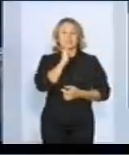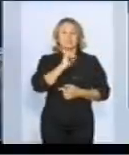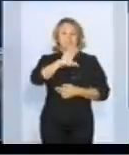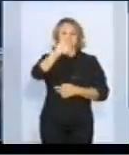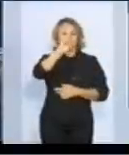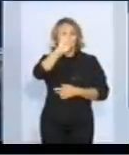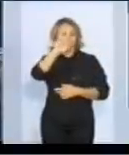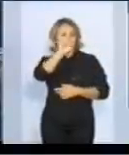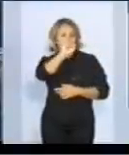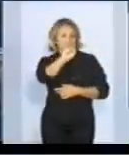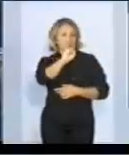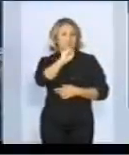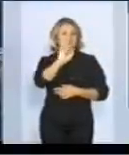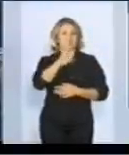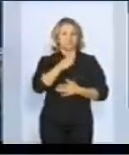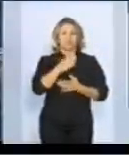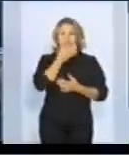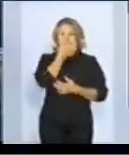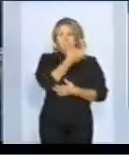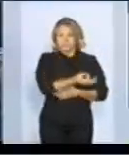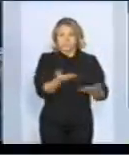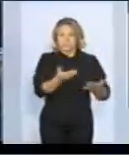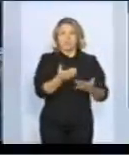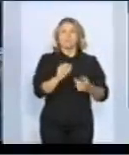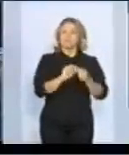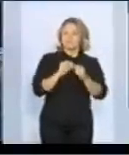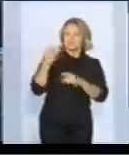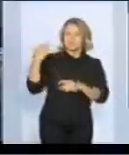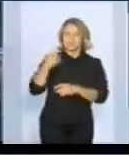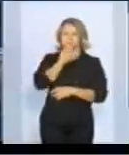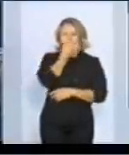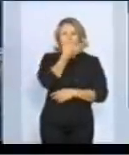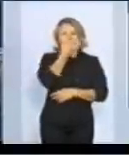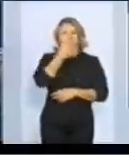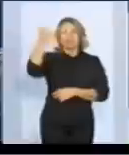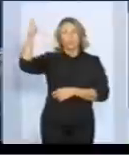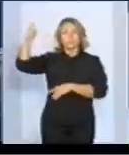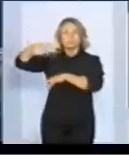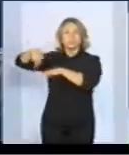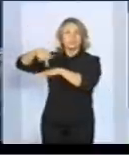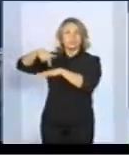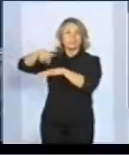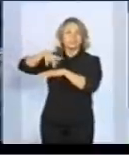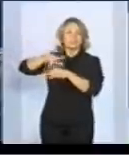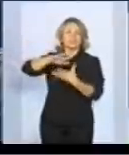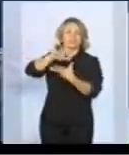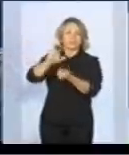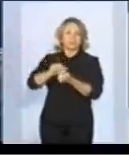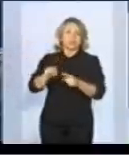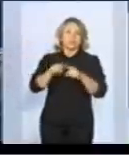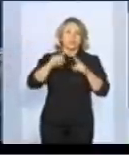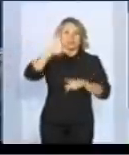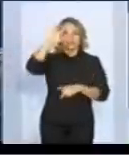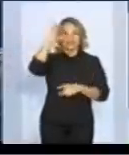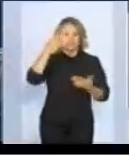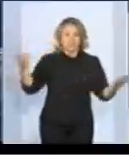cotas que estão sendo propostas foram propostas em outros lugares do mundo e que, portanto, este